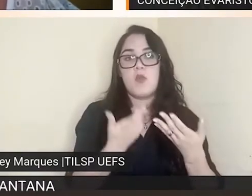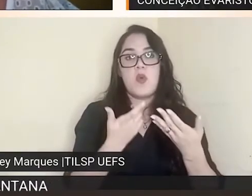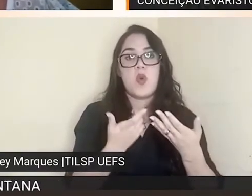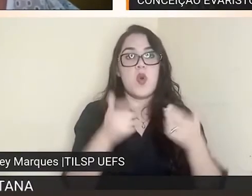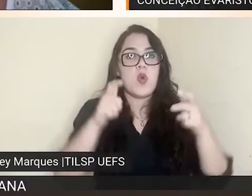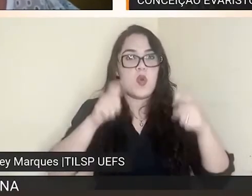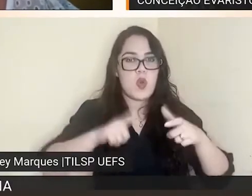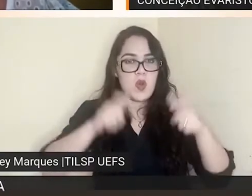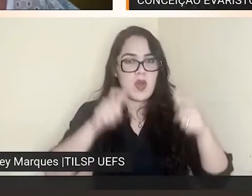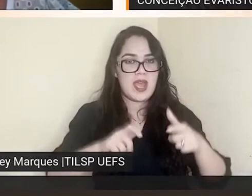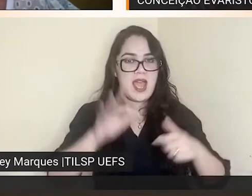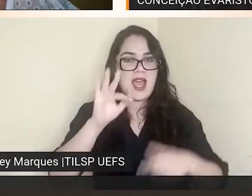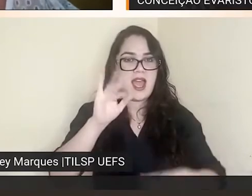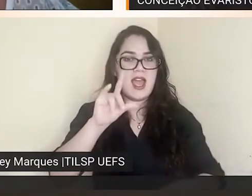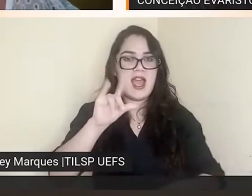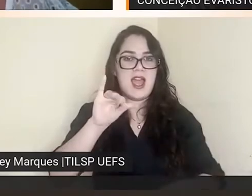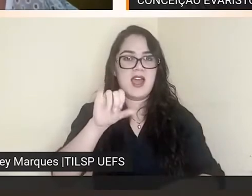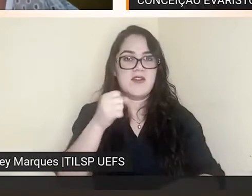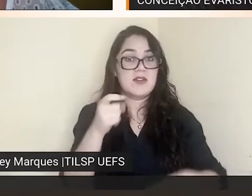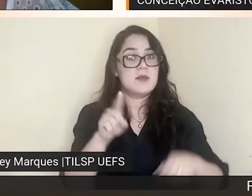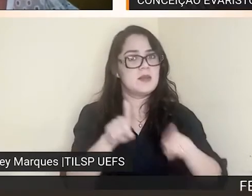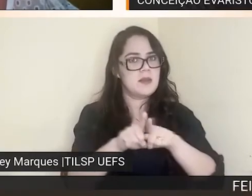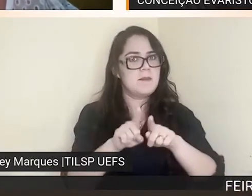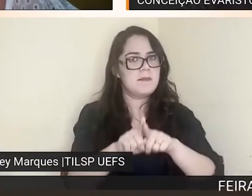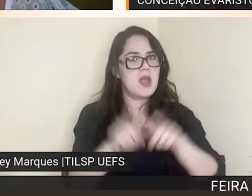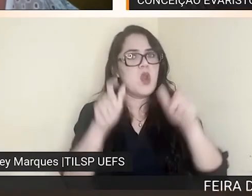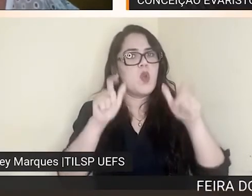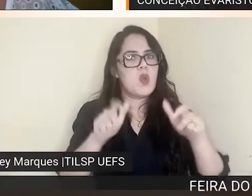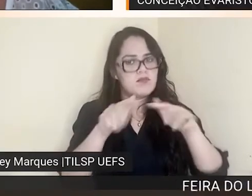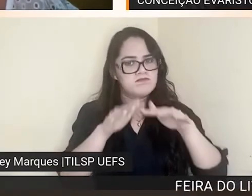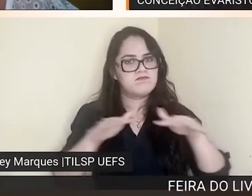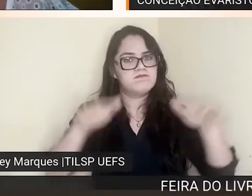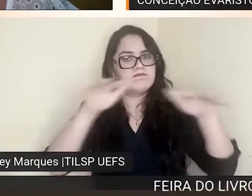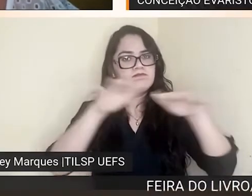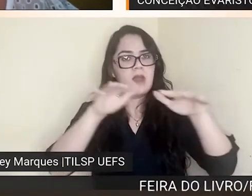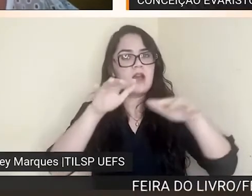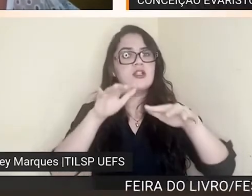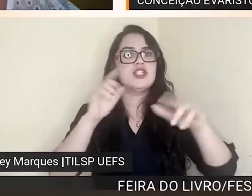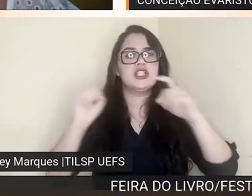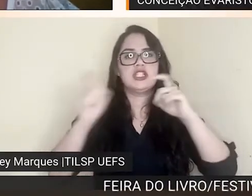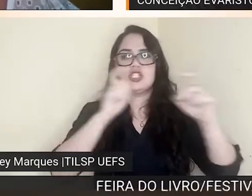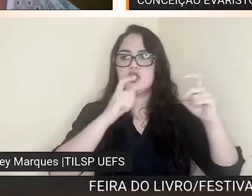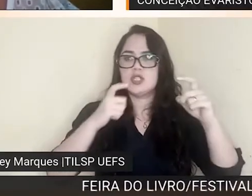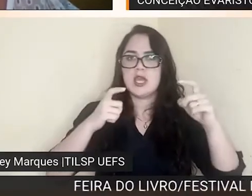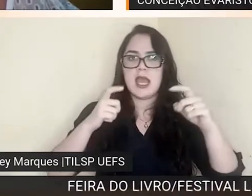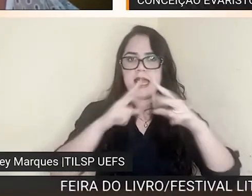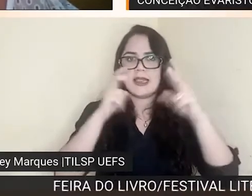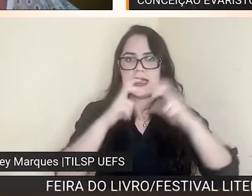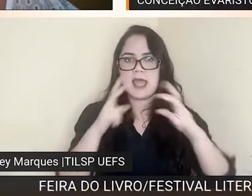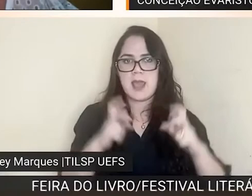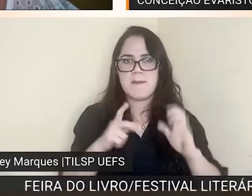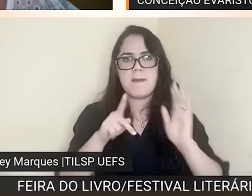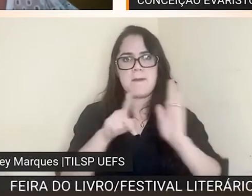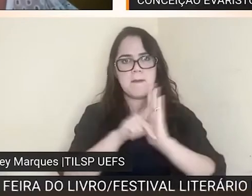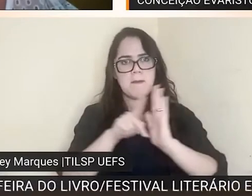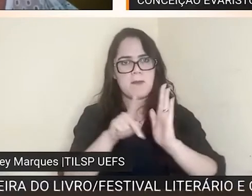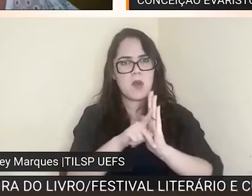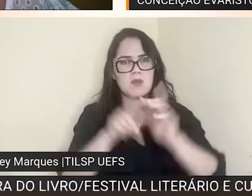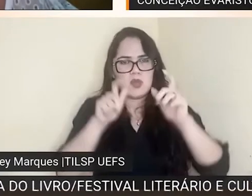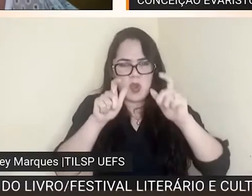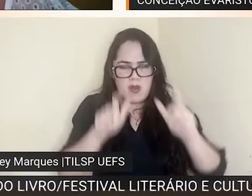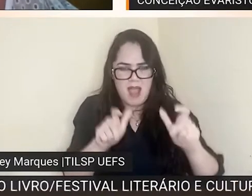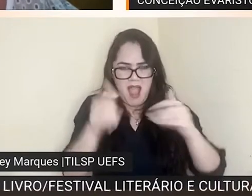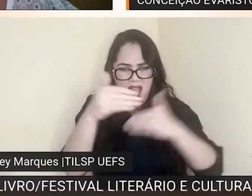FLIFES também tem sido esse lugar de resistência, esse lugar de tematizar esses lugares pré-fixados. É, acho que o lugar da gente